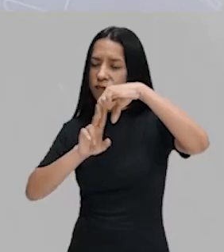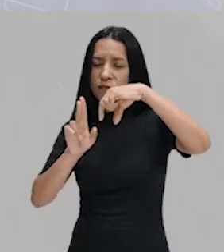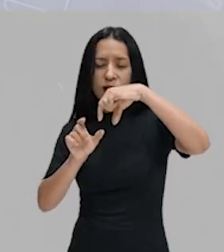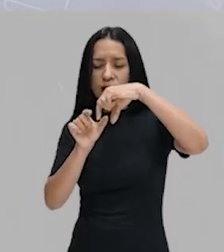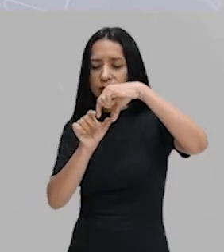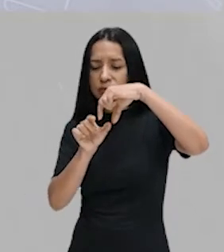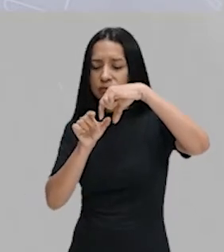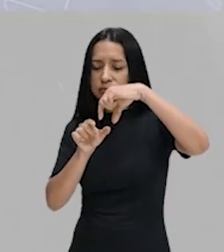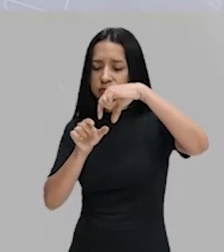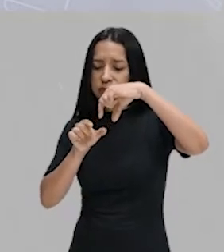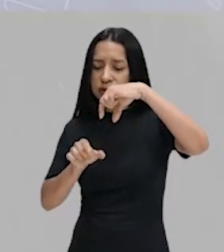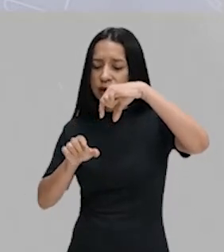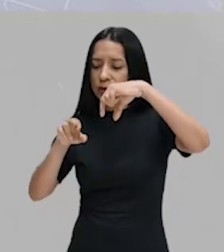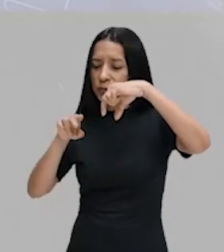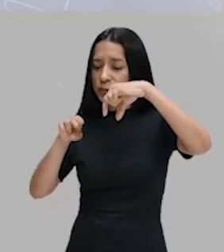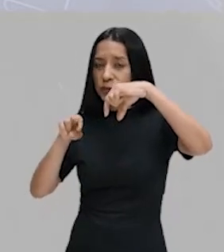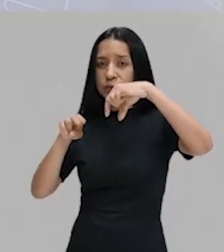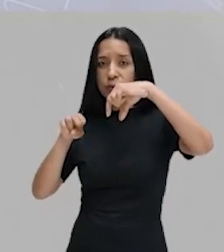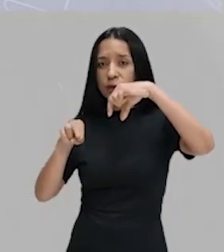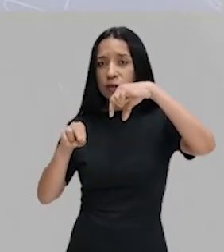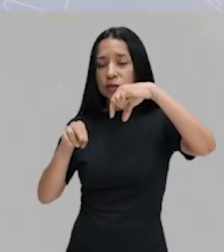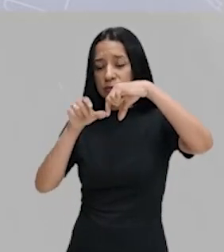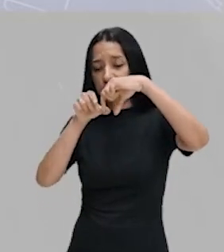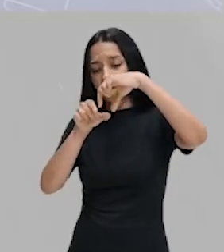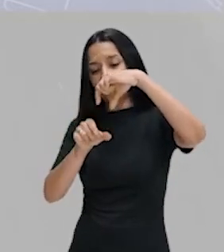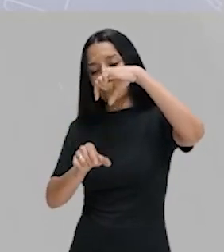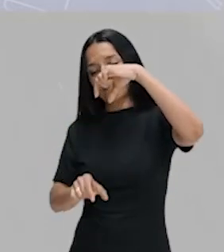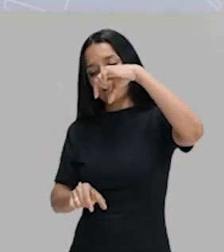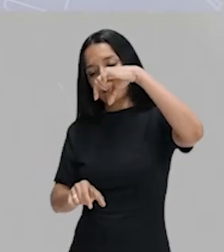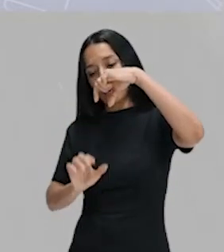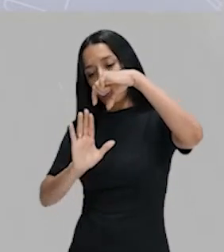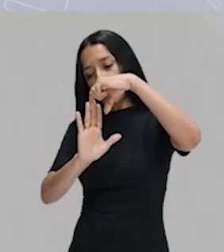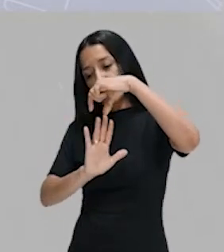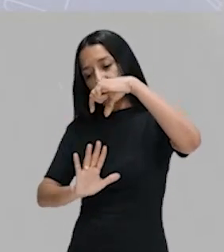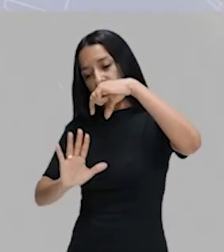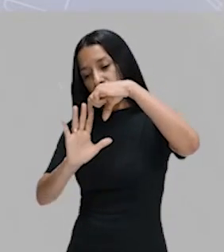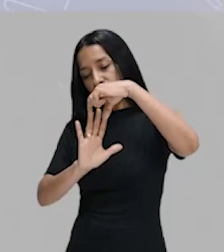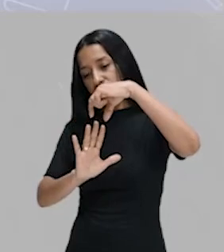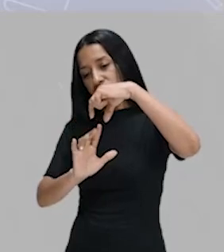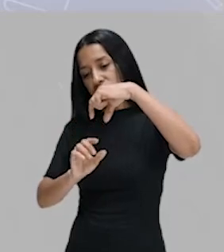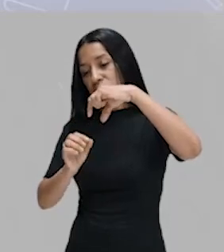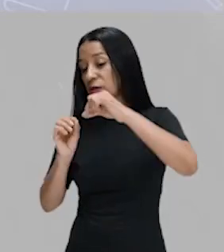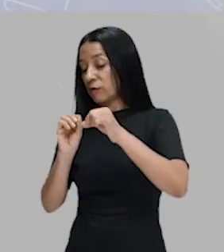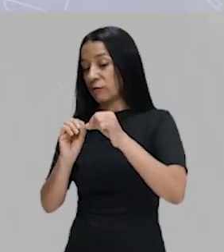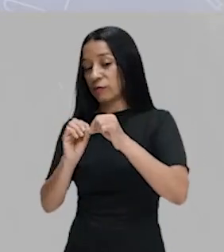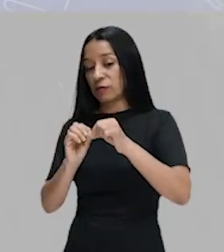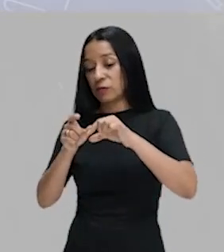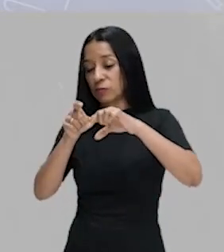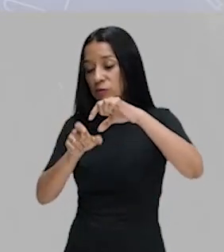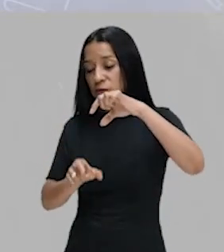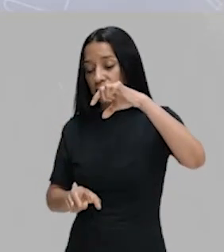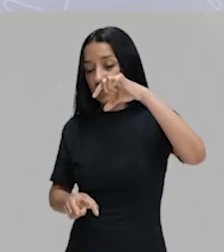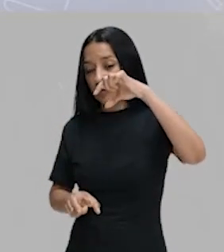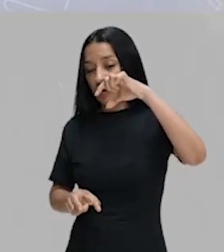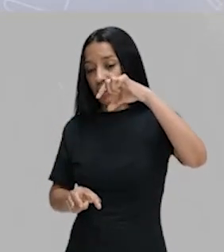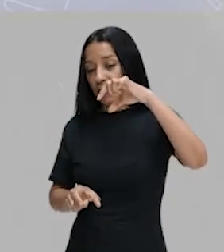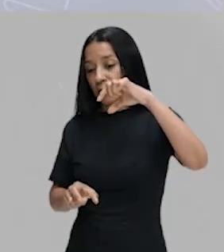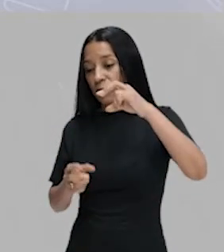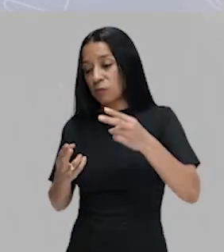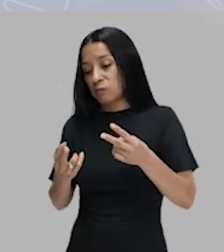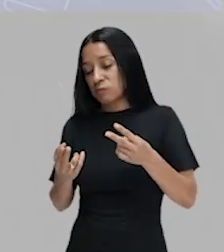animal. Então, como eu tenho vários planos de simetria podem ser gerados, esse animal ele é de